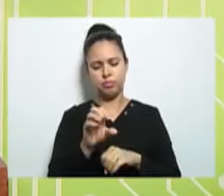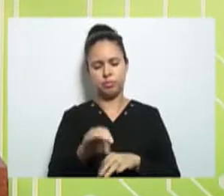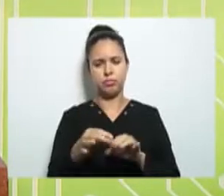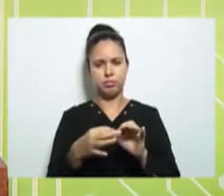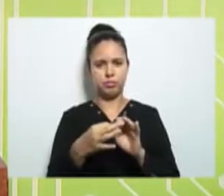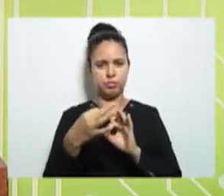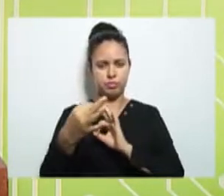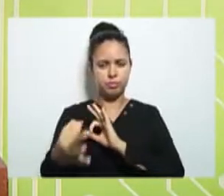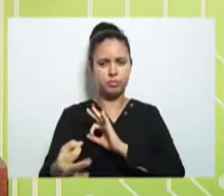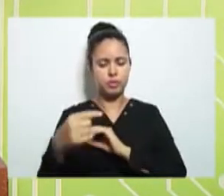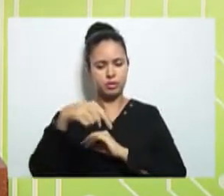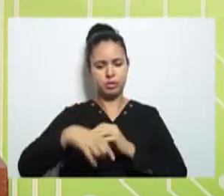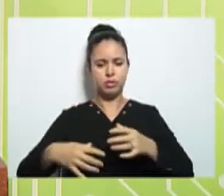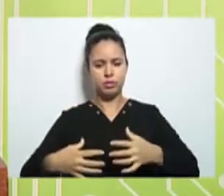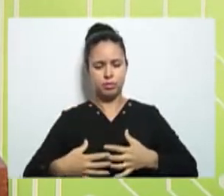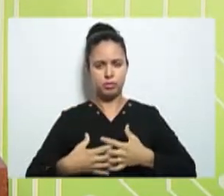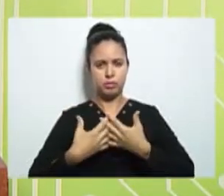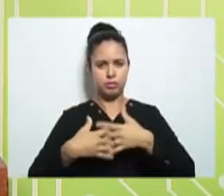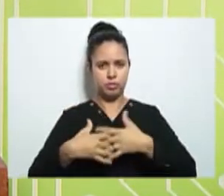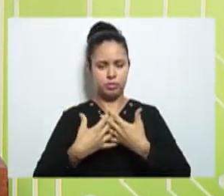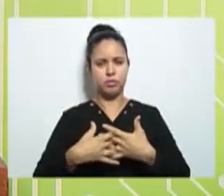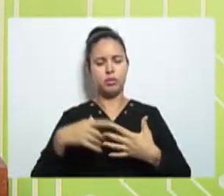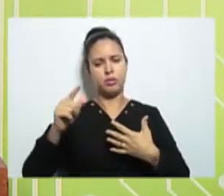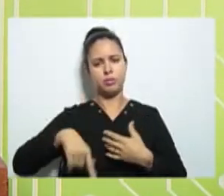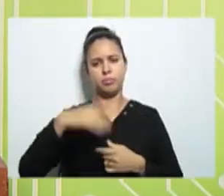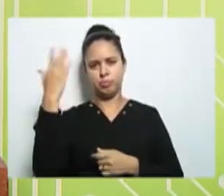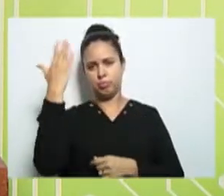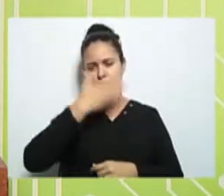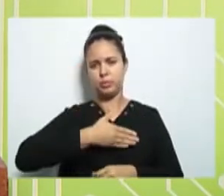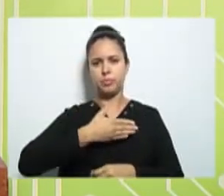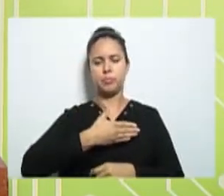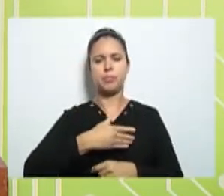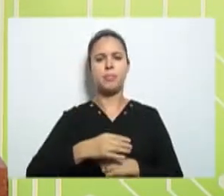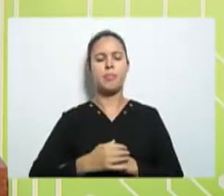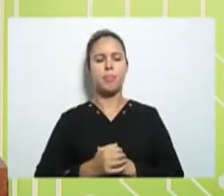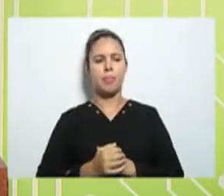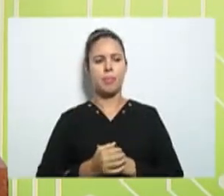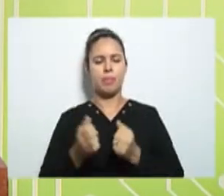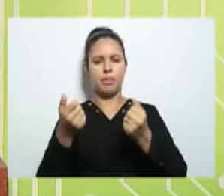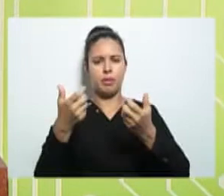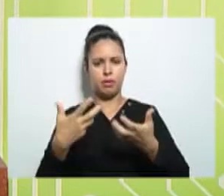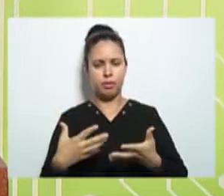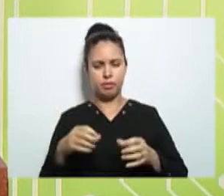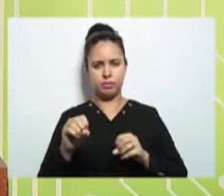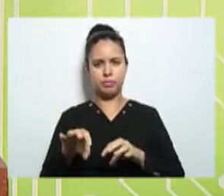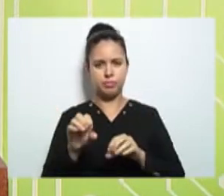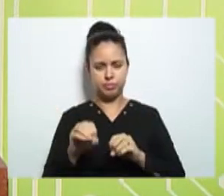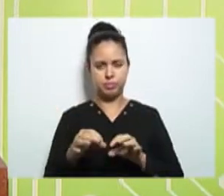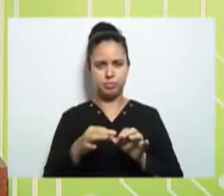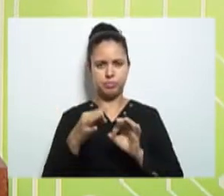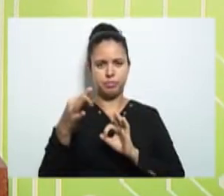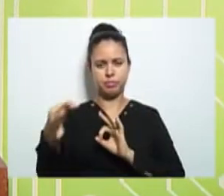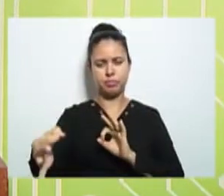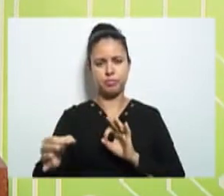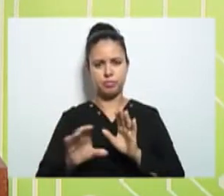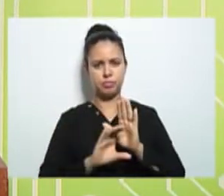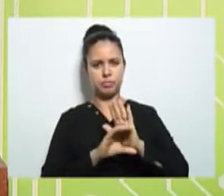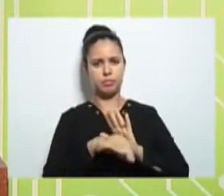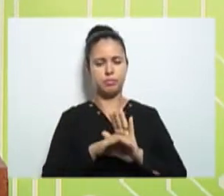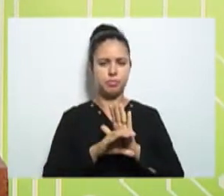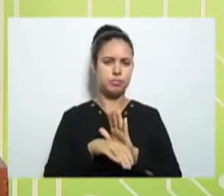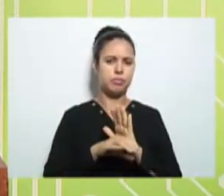IFRA é prova disso, o IFRA é prova da educação à distância, né? Então a gente falar de educação à distância aqui a gente só vai trazer conceitos, tá? A gente vai trazer algo